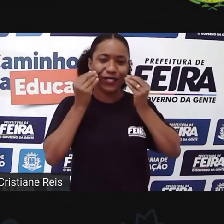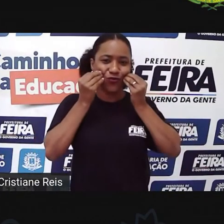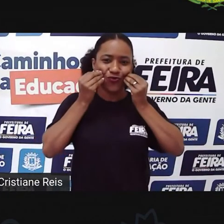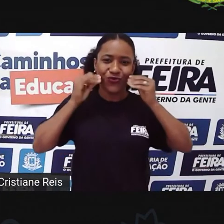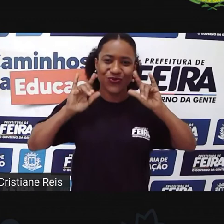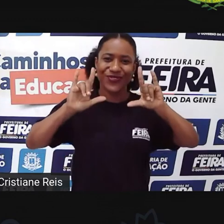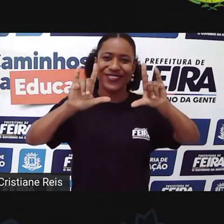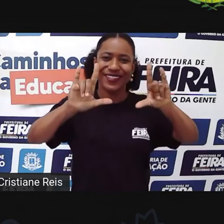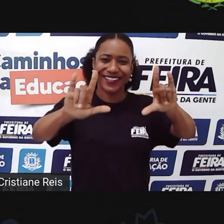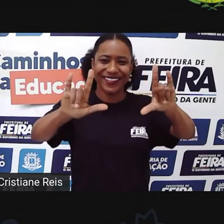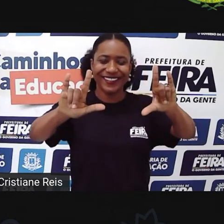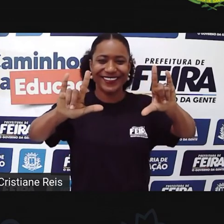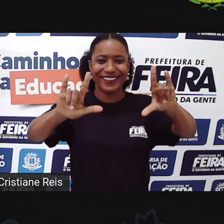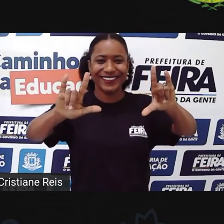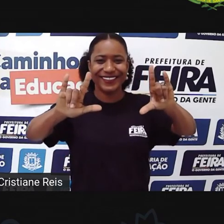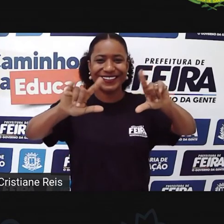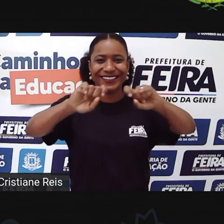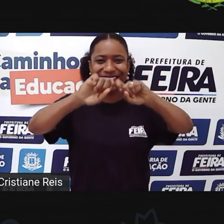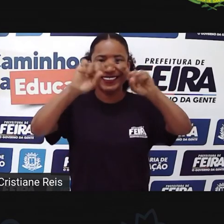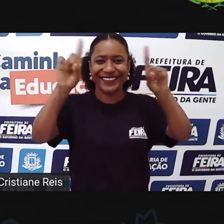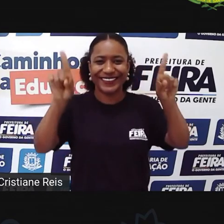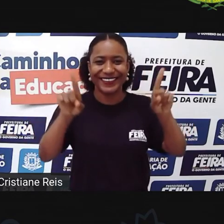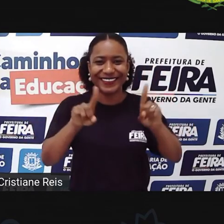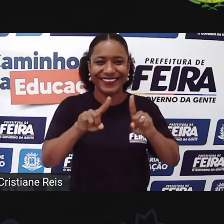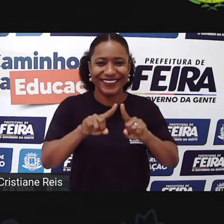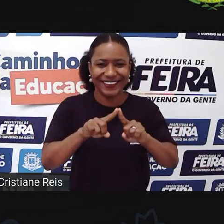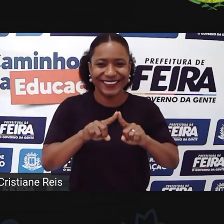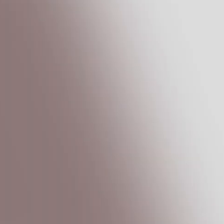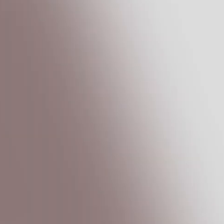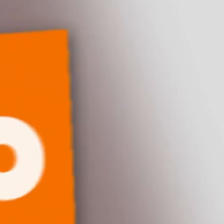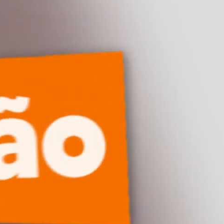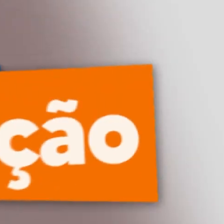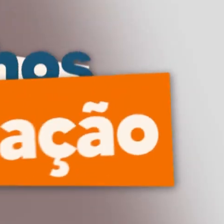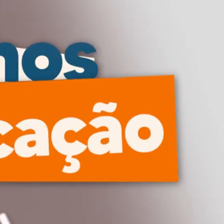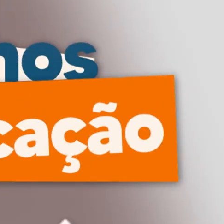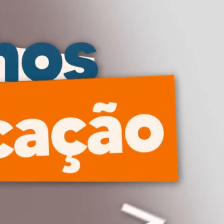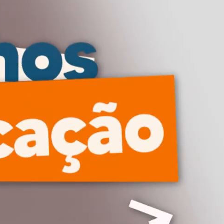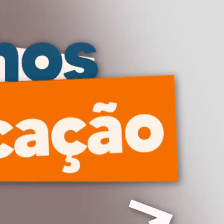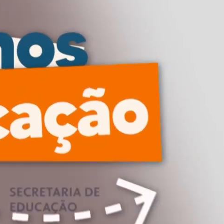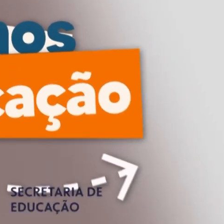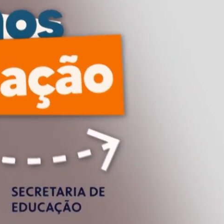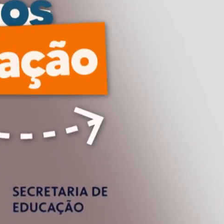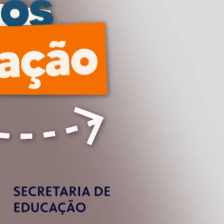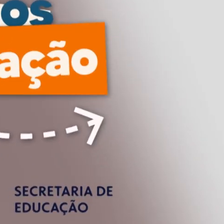Um beijo no coração de todos vocês.